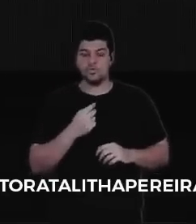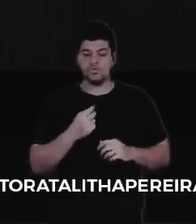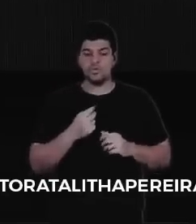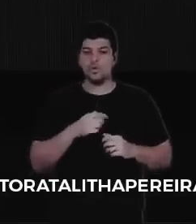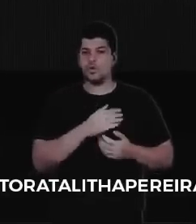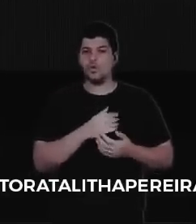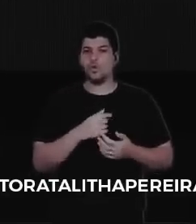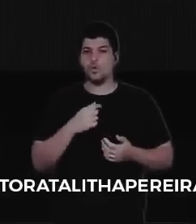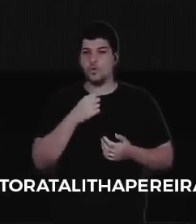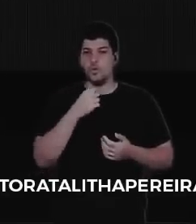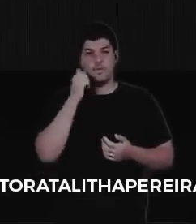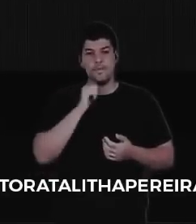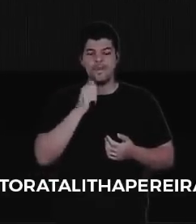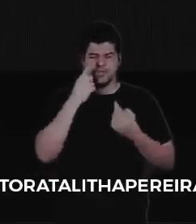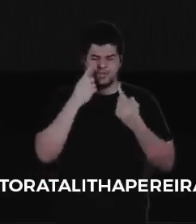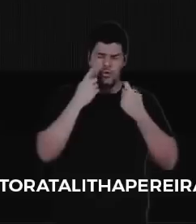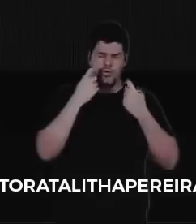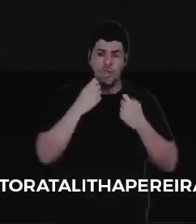abraçou e disse: